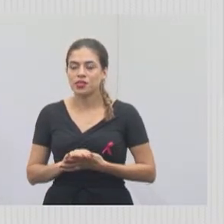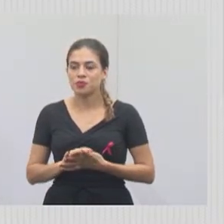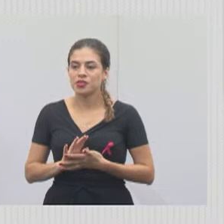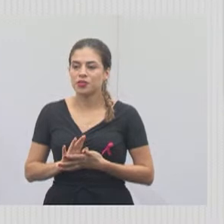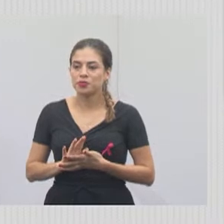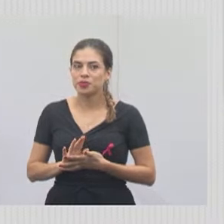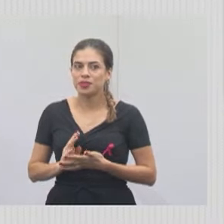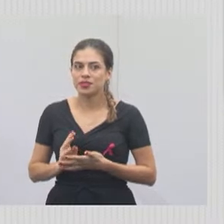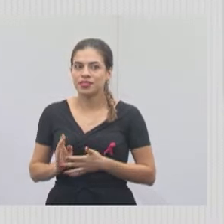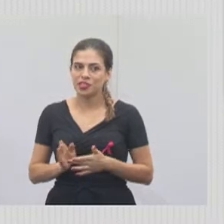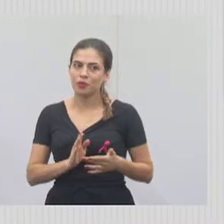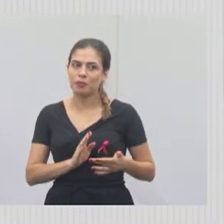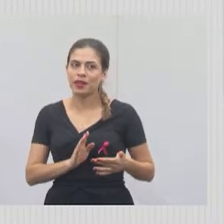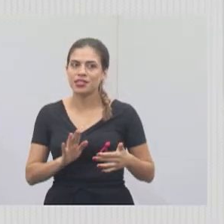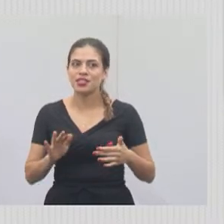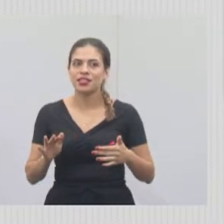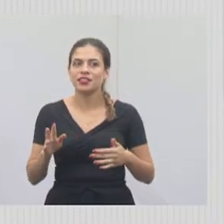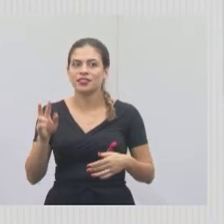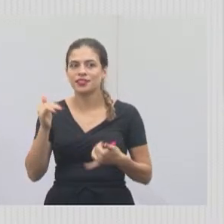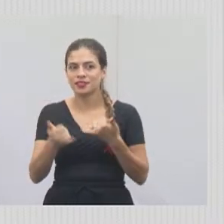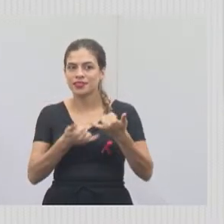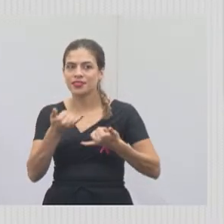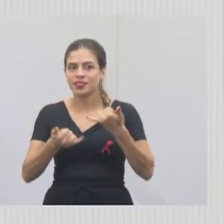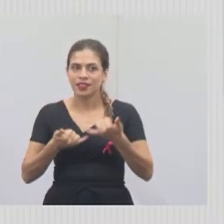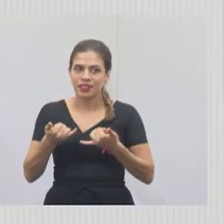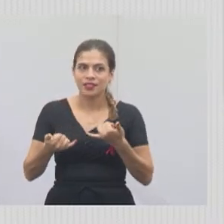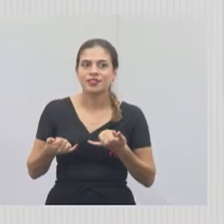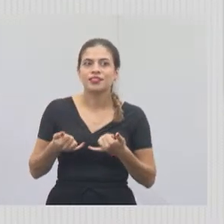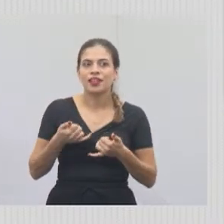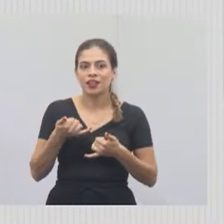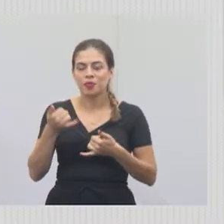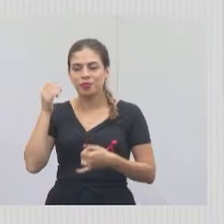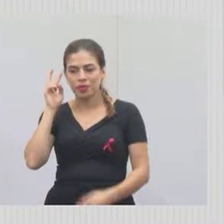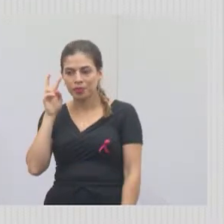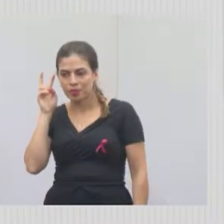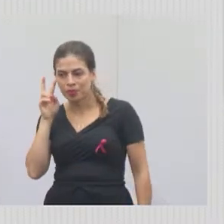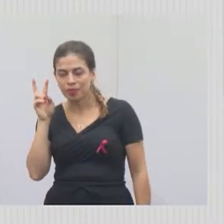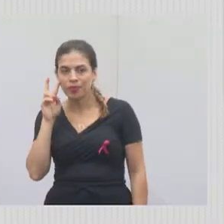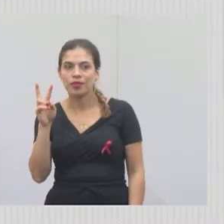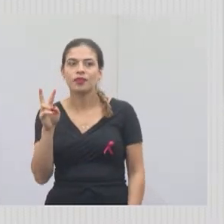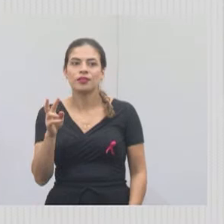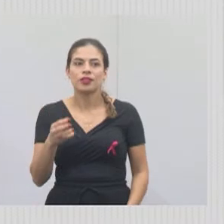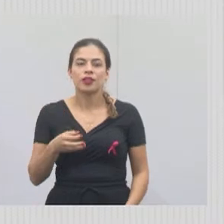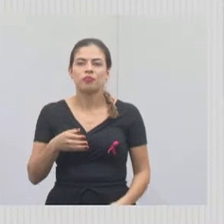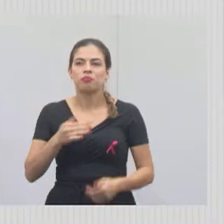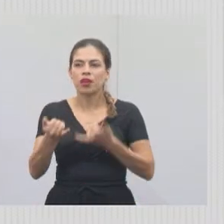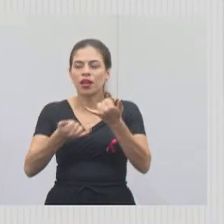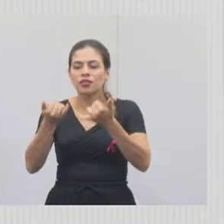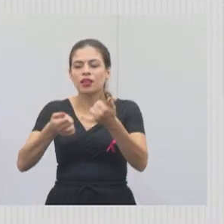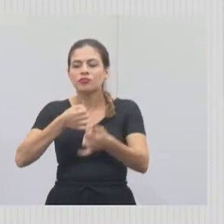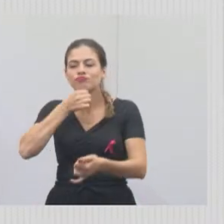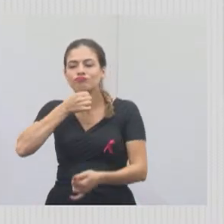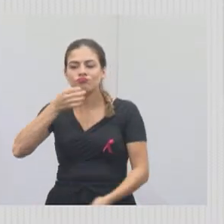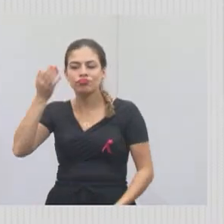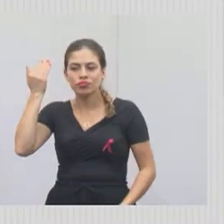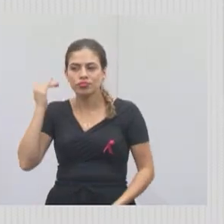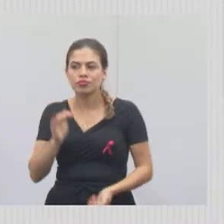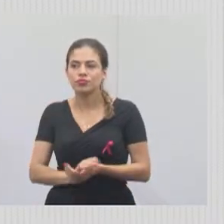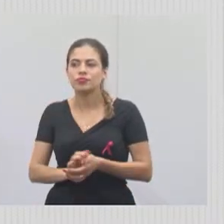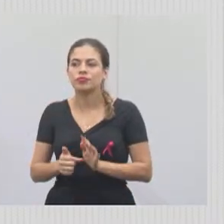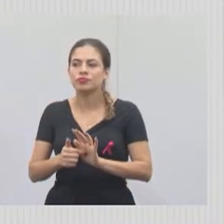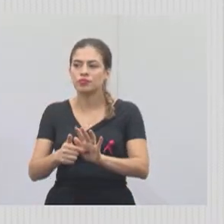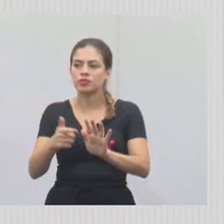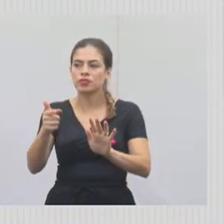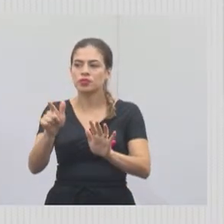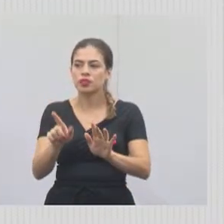muitas brincadeiras, ó, jogo da memória, com brincadeiras antigas, existe lá. O slide 8 mostra